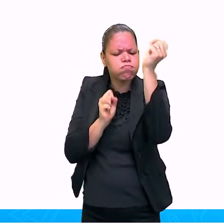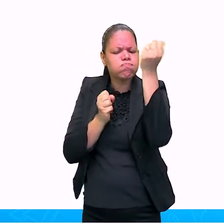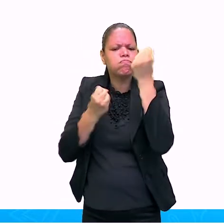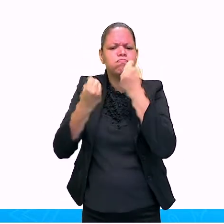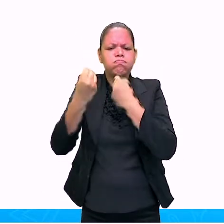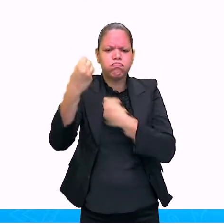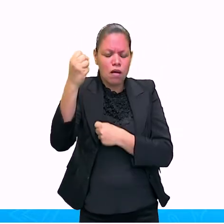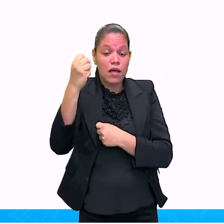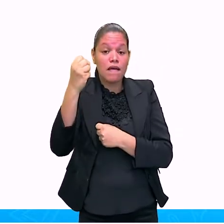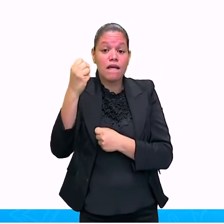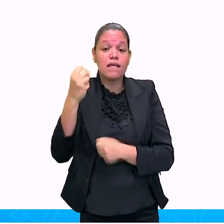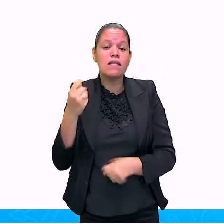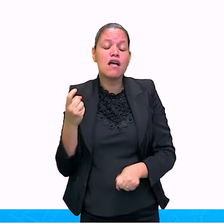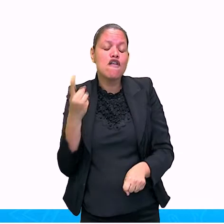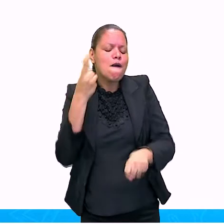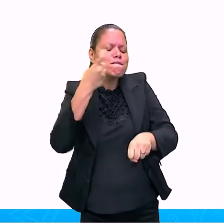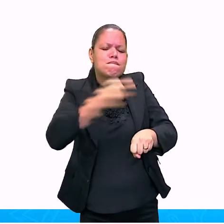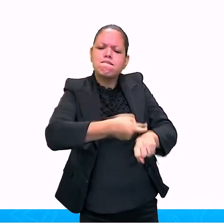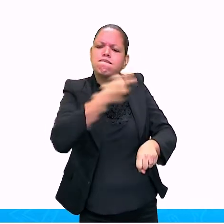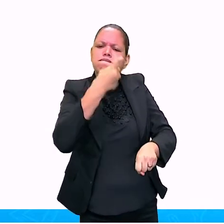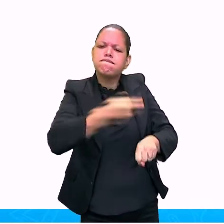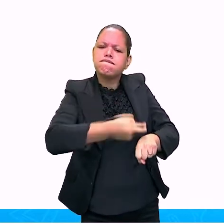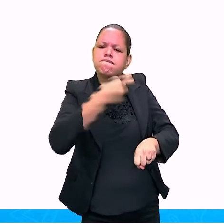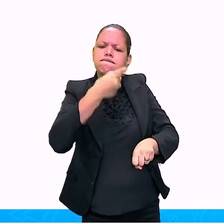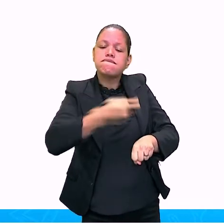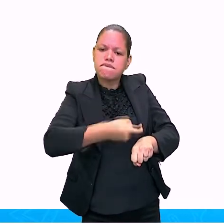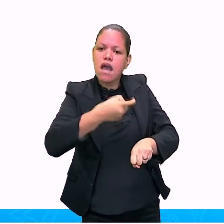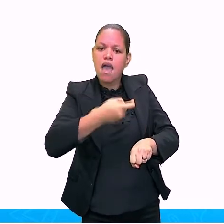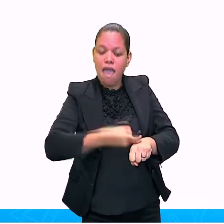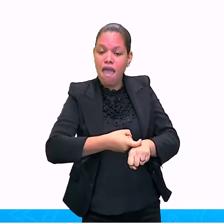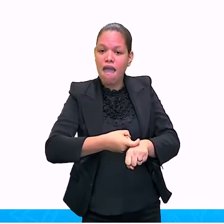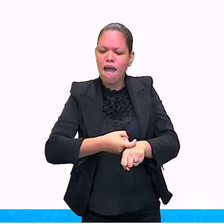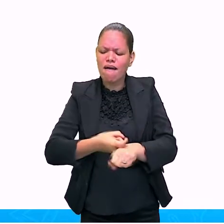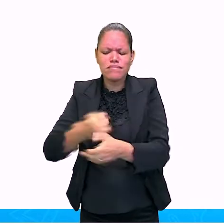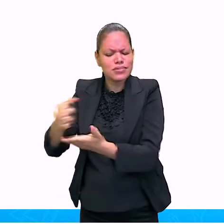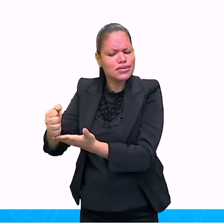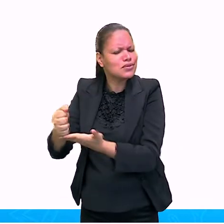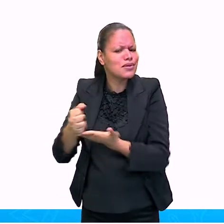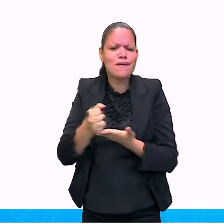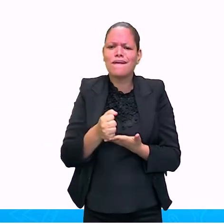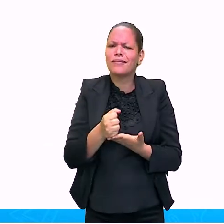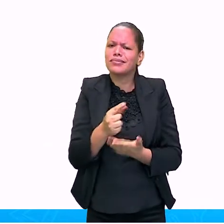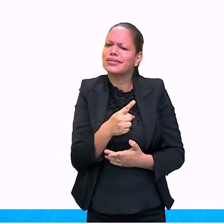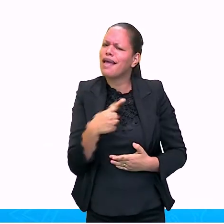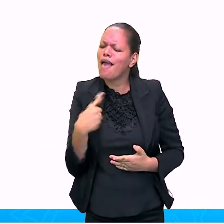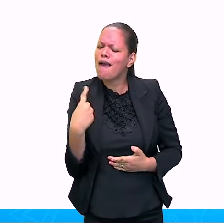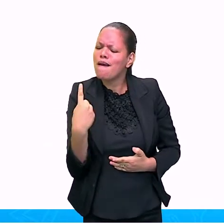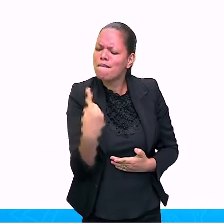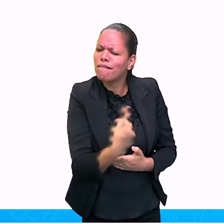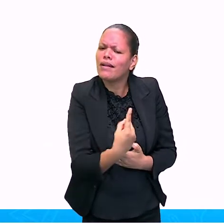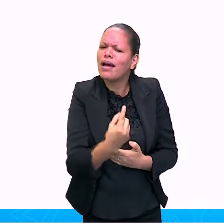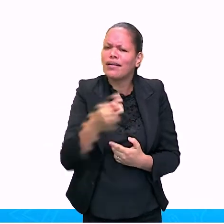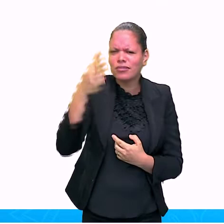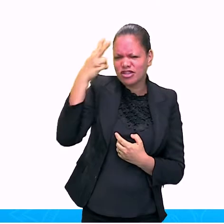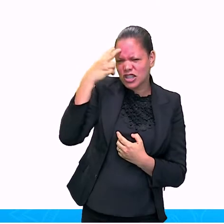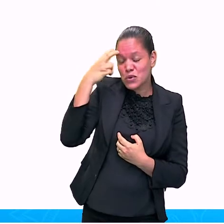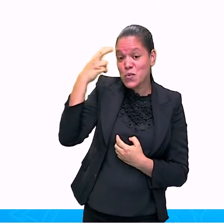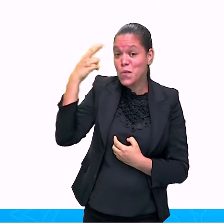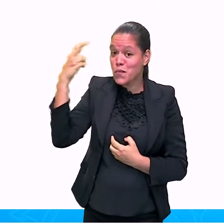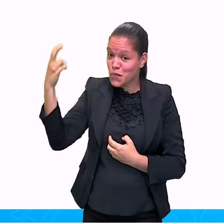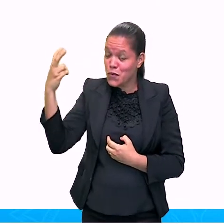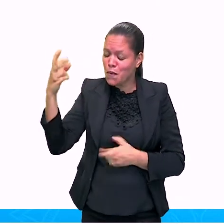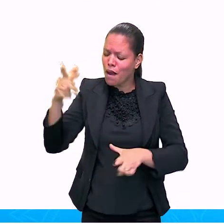né? Então, eles trouxeram essa especialidade para nosso país. Essa cultura de trabalhar já com a mão de obra